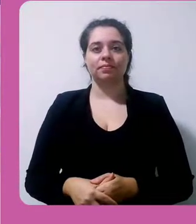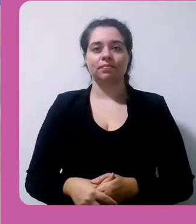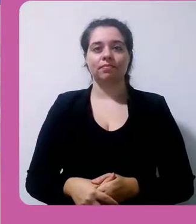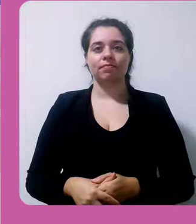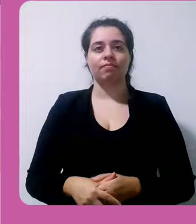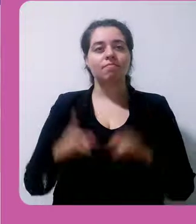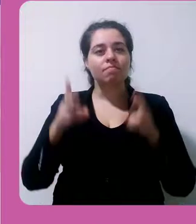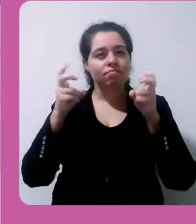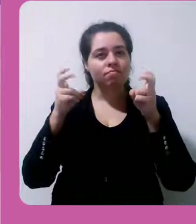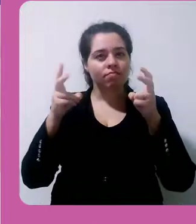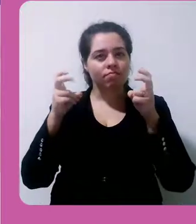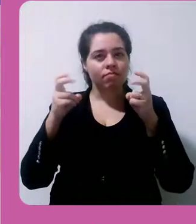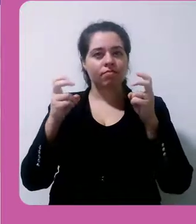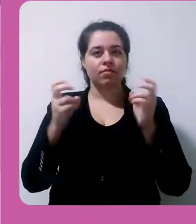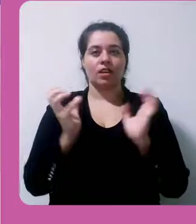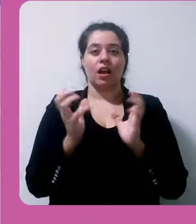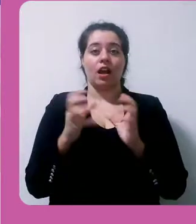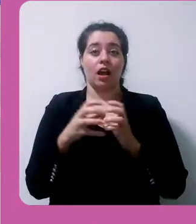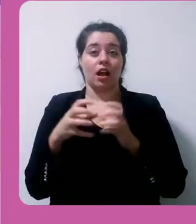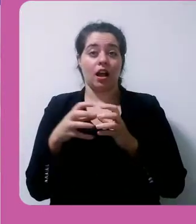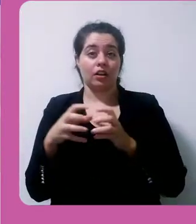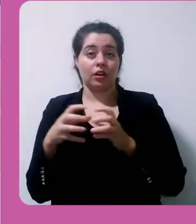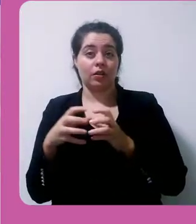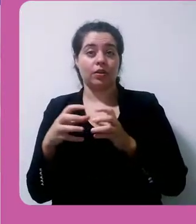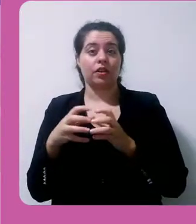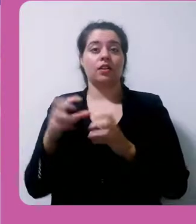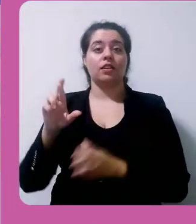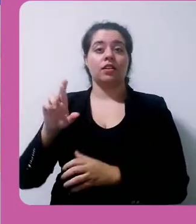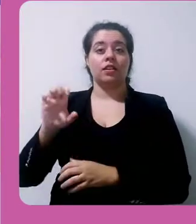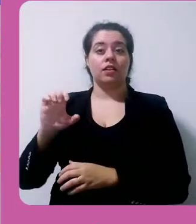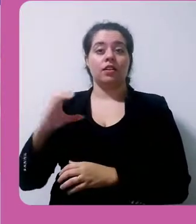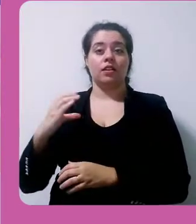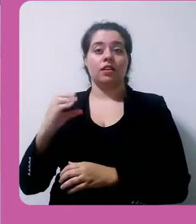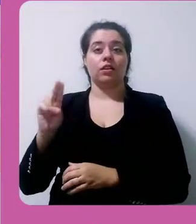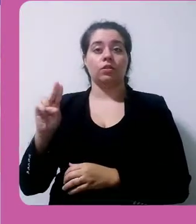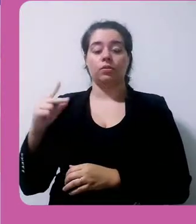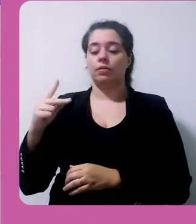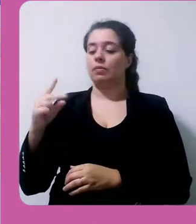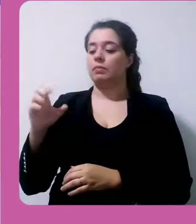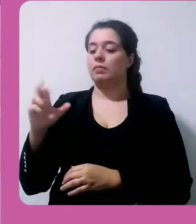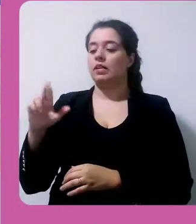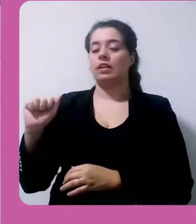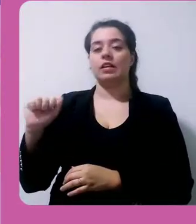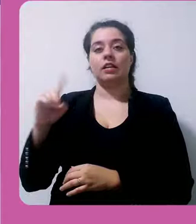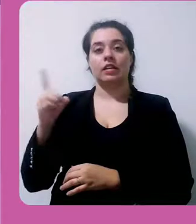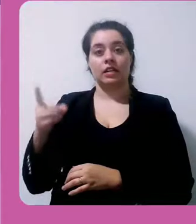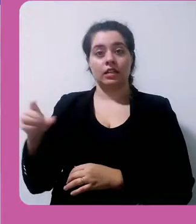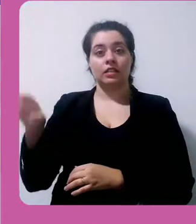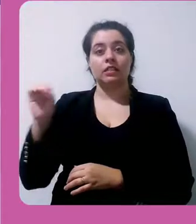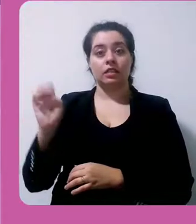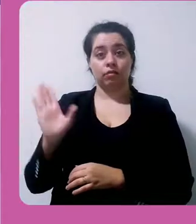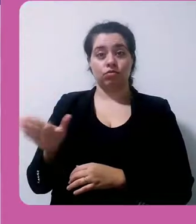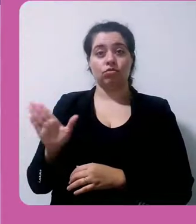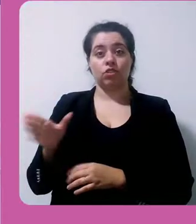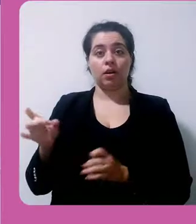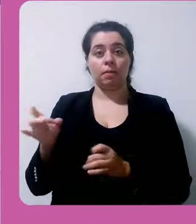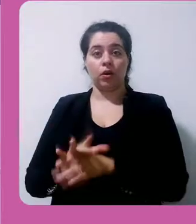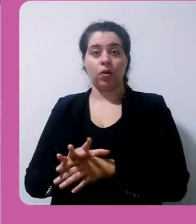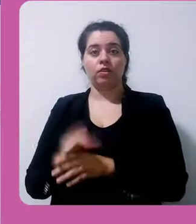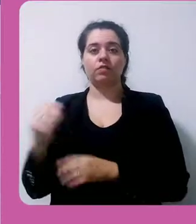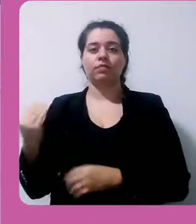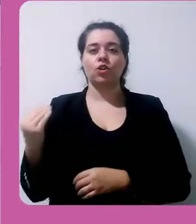Vejam que a categoria recuperação está aqui. E eu vou colocar a minha